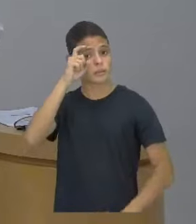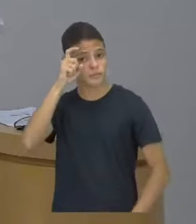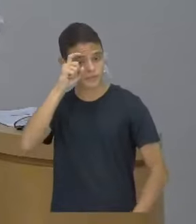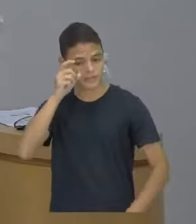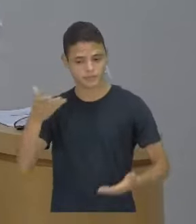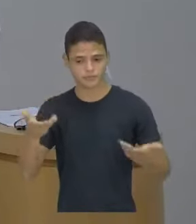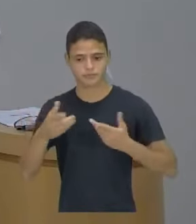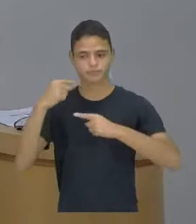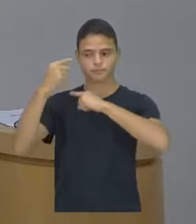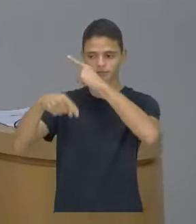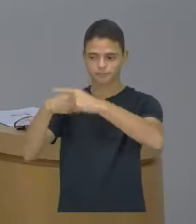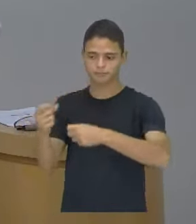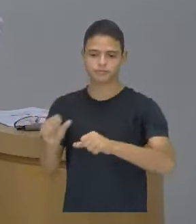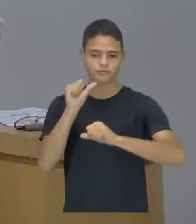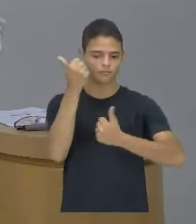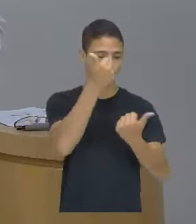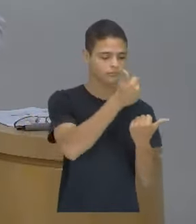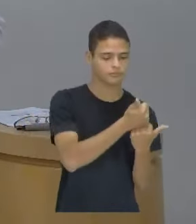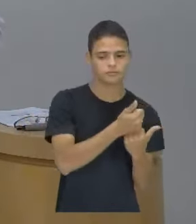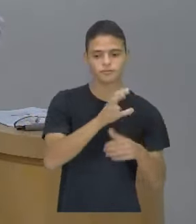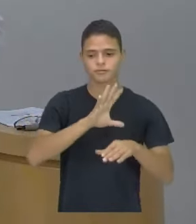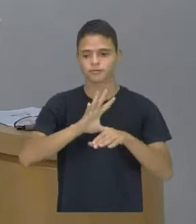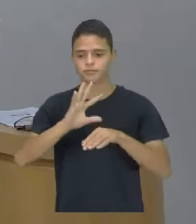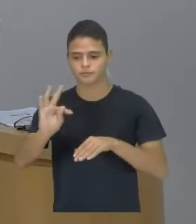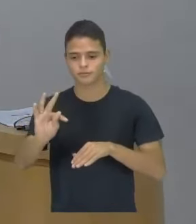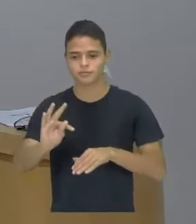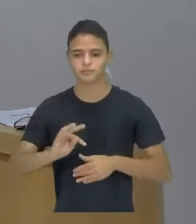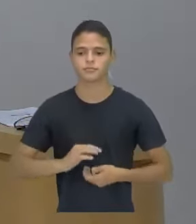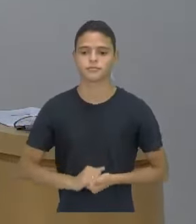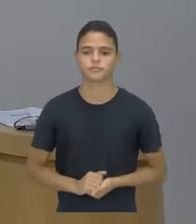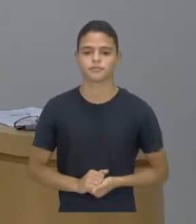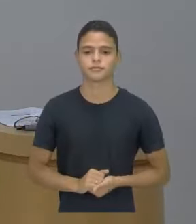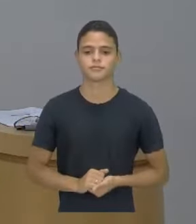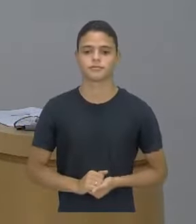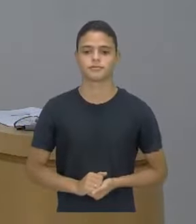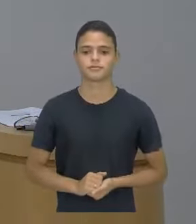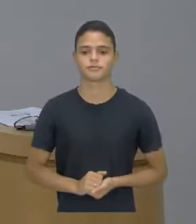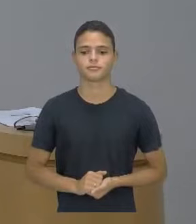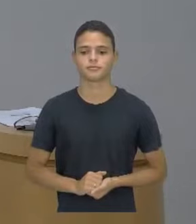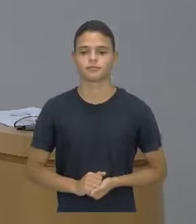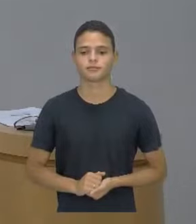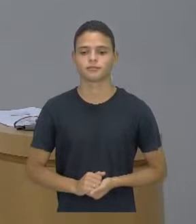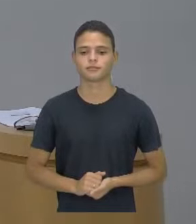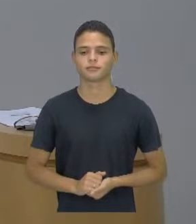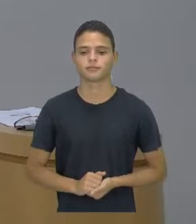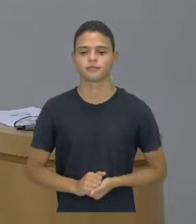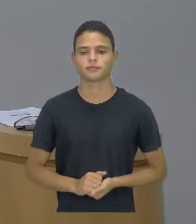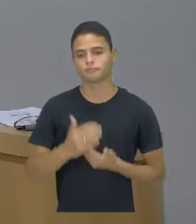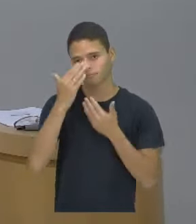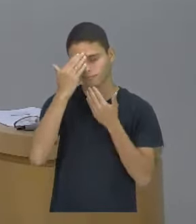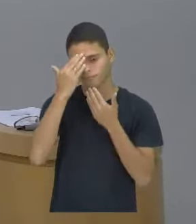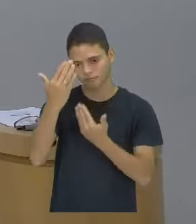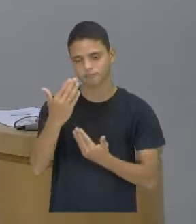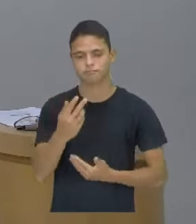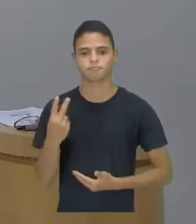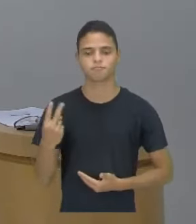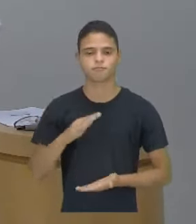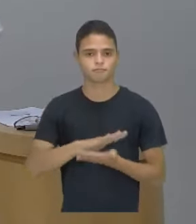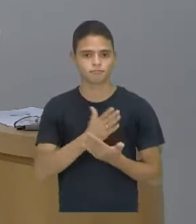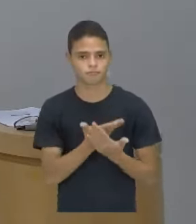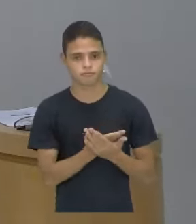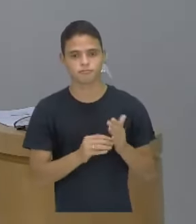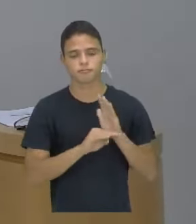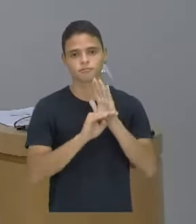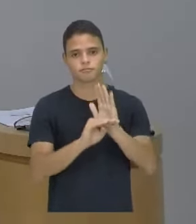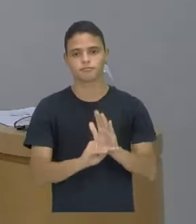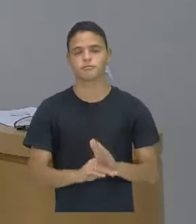agora. Daqui a pouco entra a Thalita aí. Thank you very much. You too, right? Obrigado aí para vocês dois que estão nos ajudando na aula de